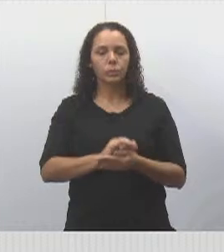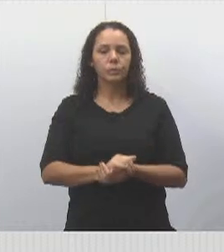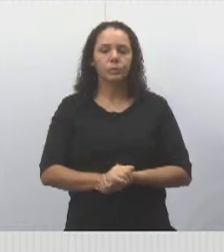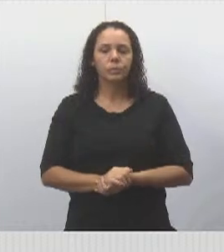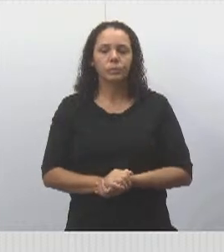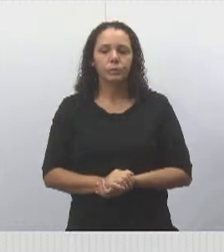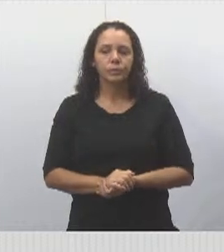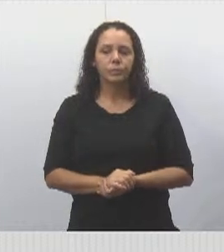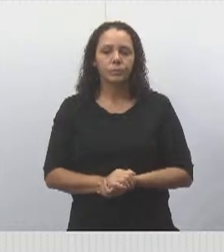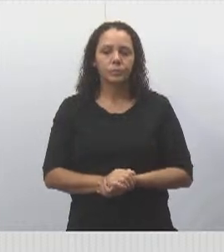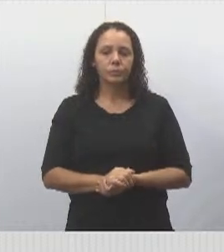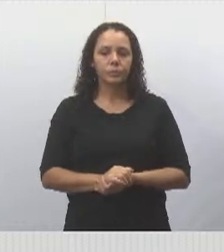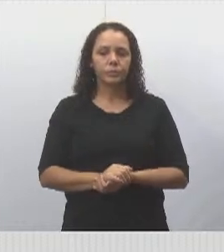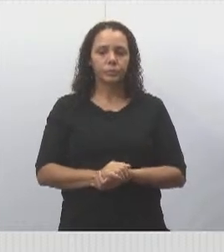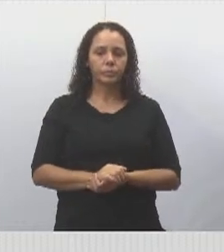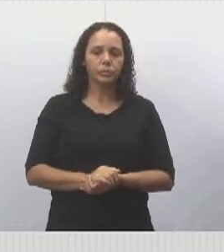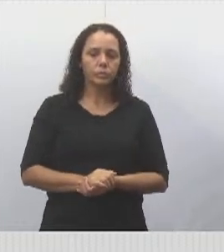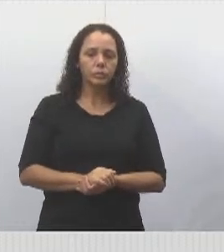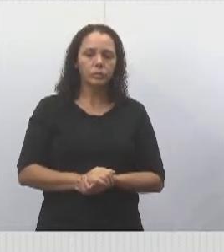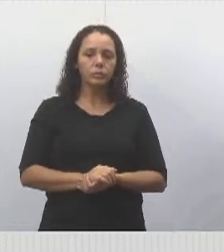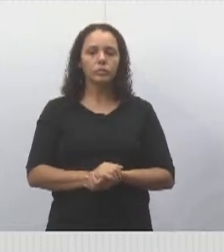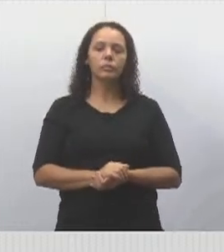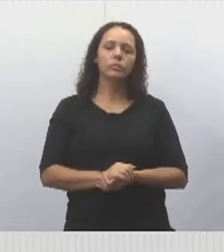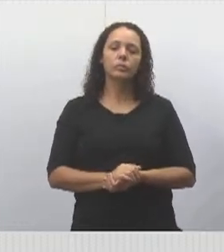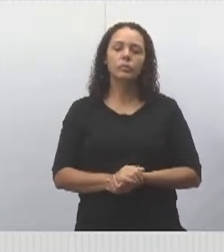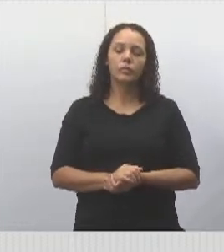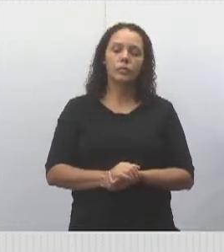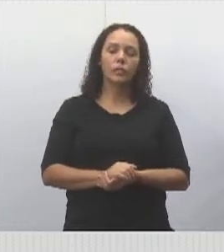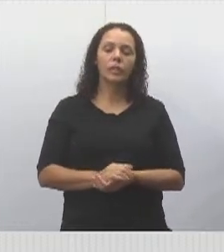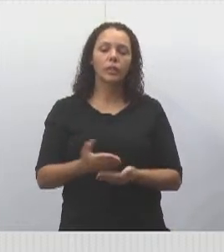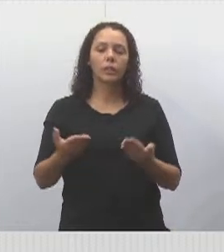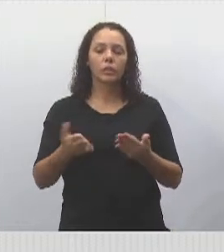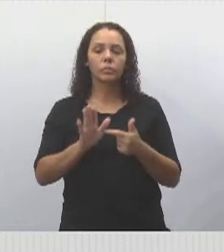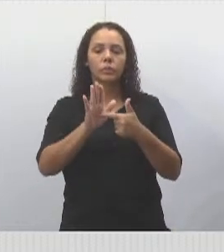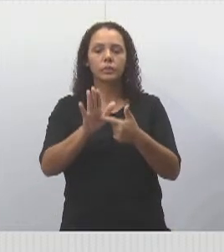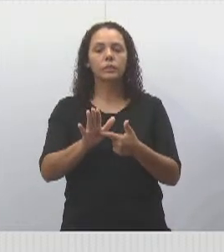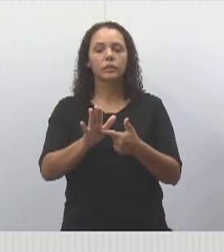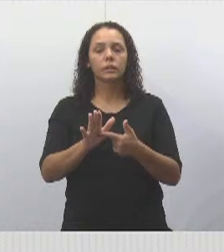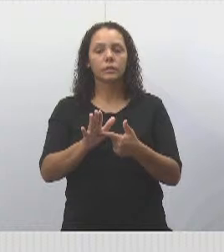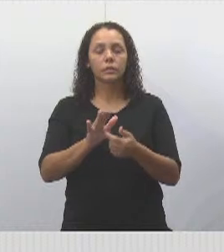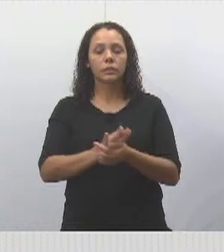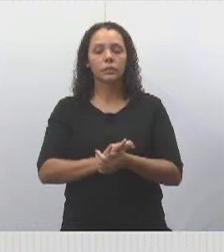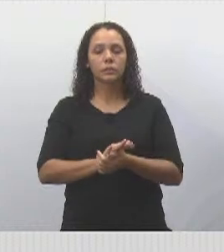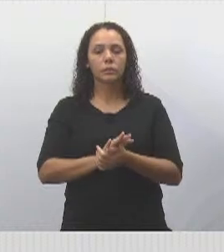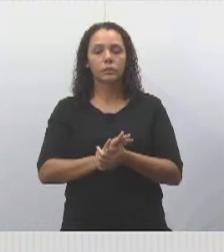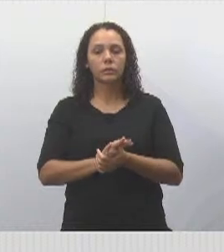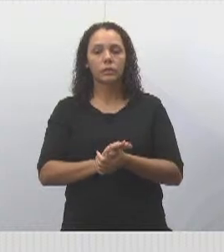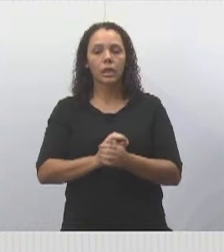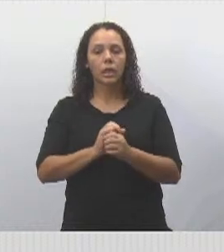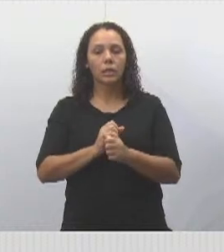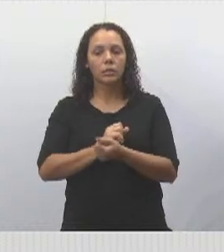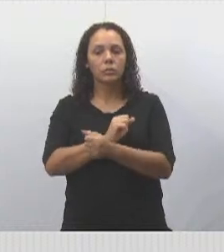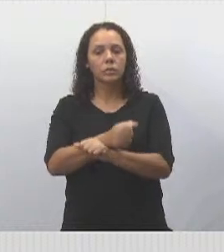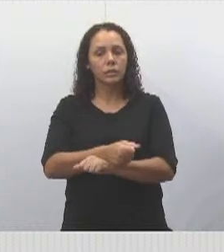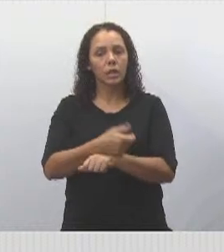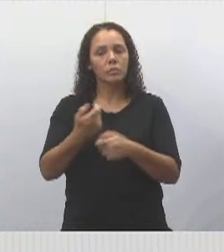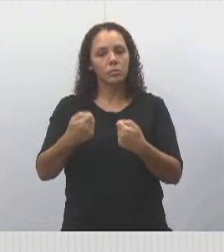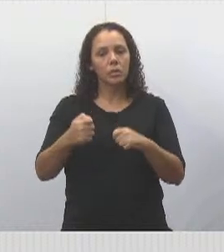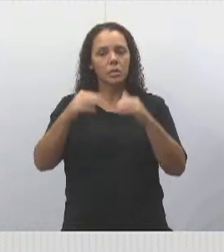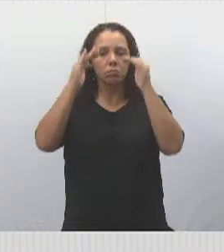31 milhões. Pode passar. Aqui, com relação às exigências constitucionais, né, que o orçamento deve